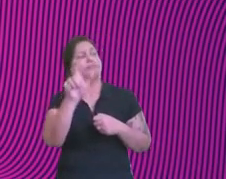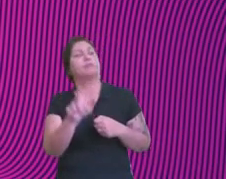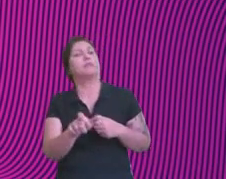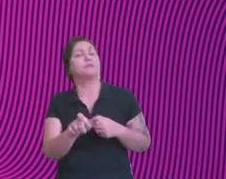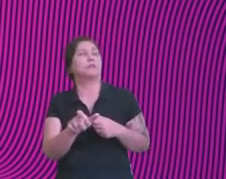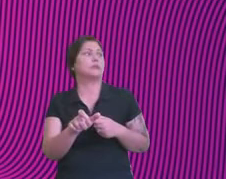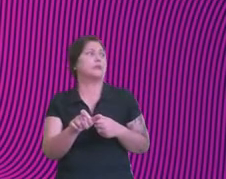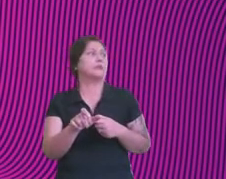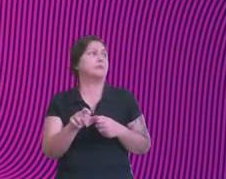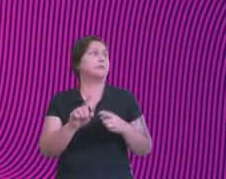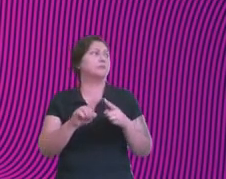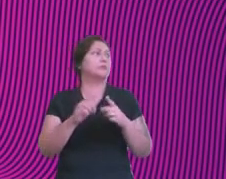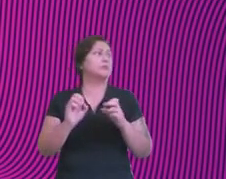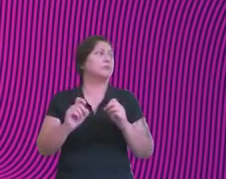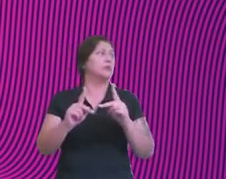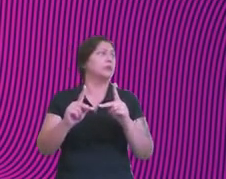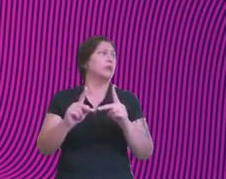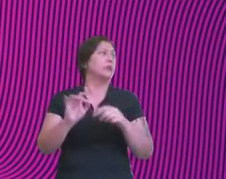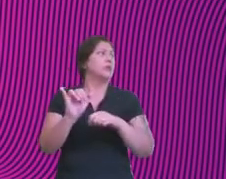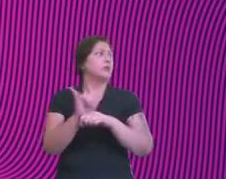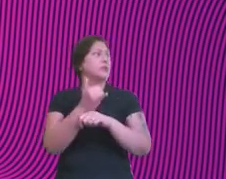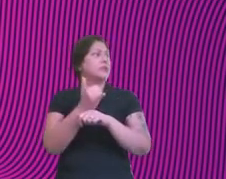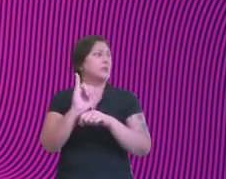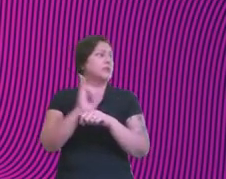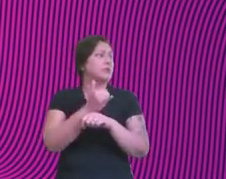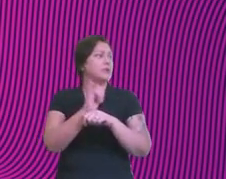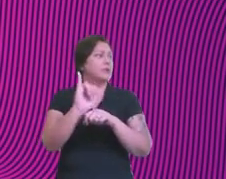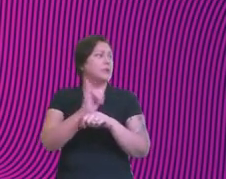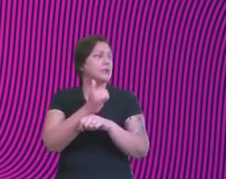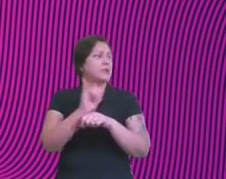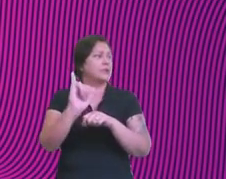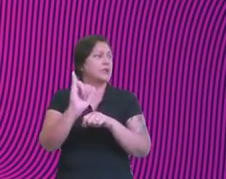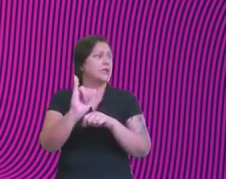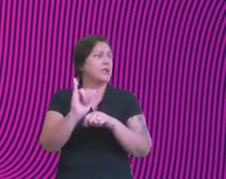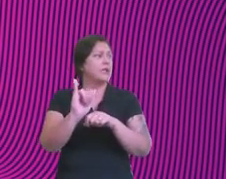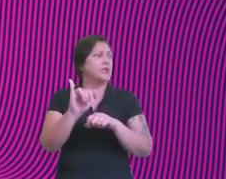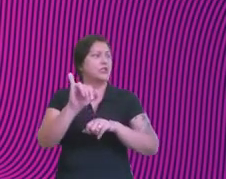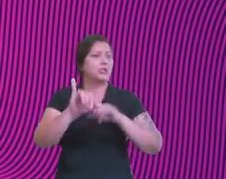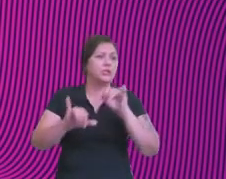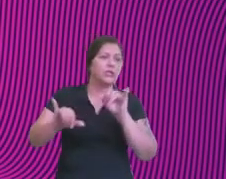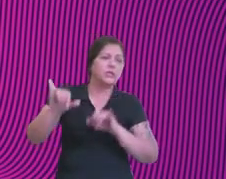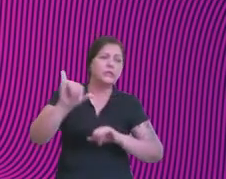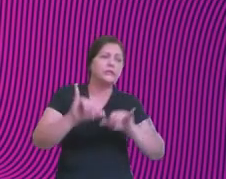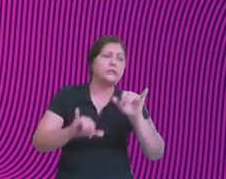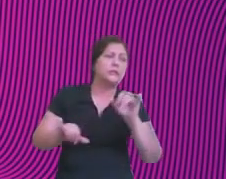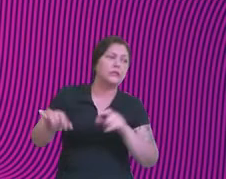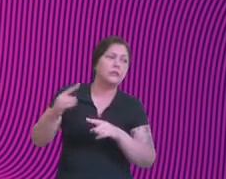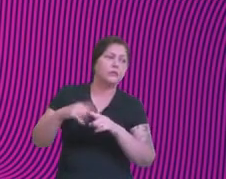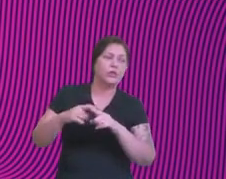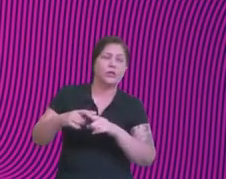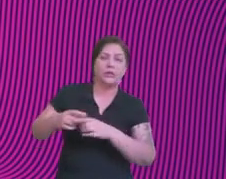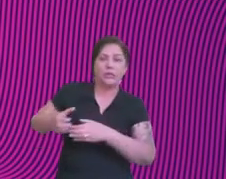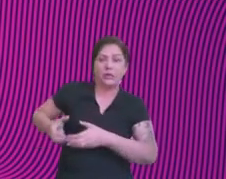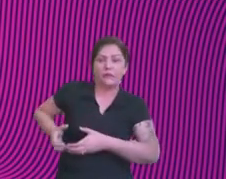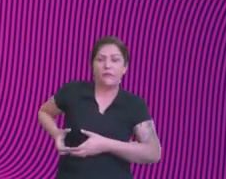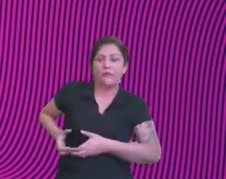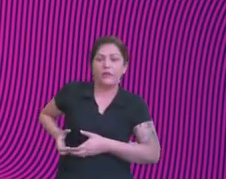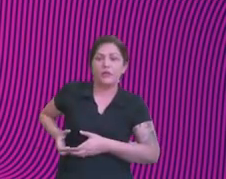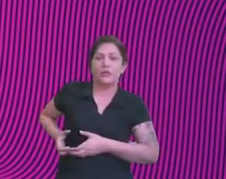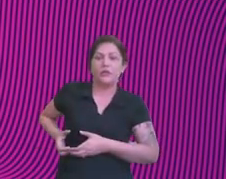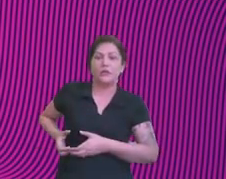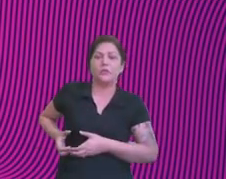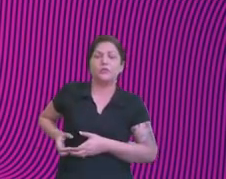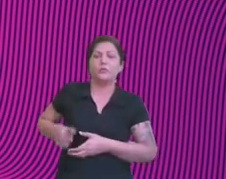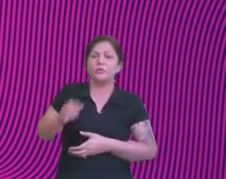Mas em relação à estratégia de começar pela quimio de conversão, pensando no fígado, que era onde ele tinha maior número de doença,